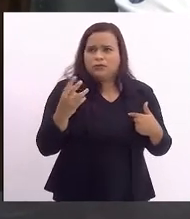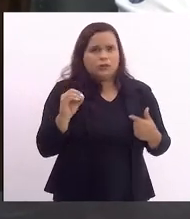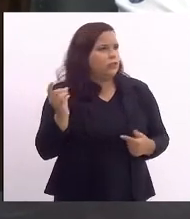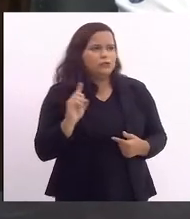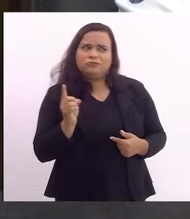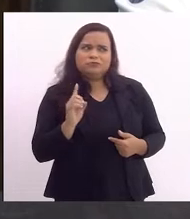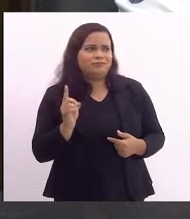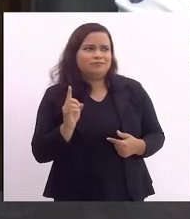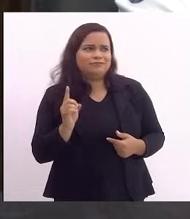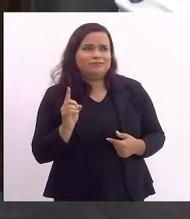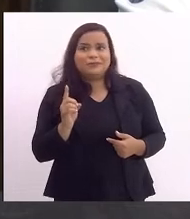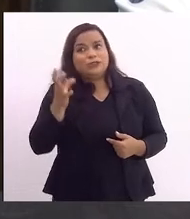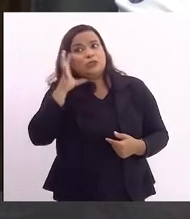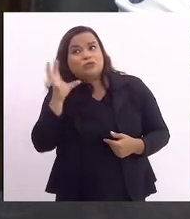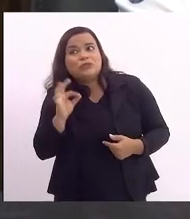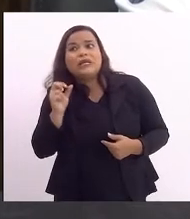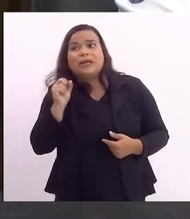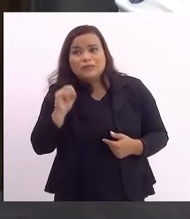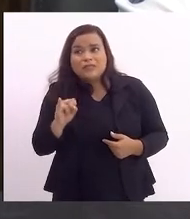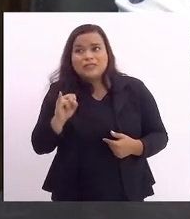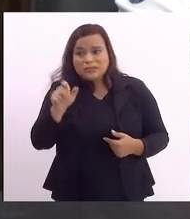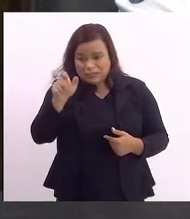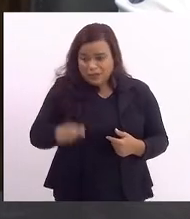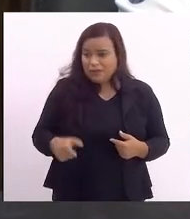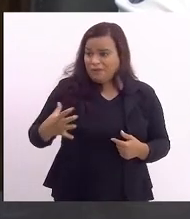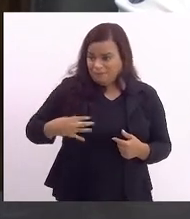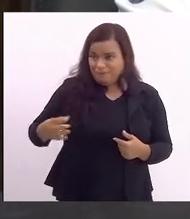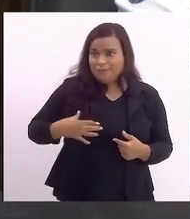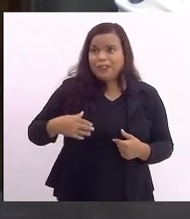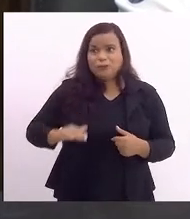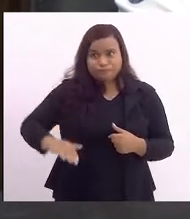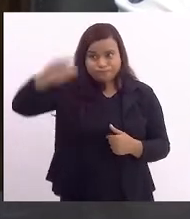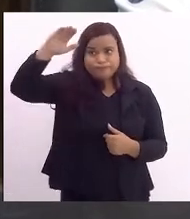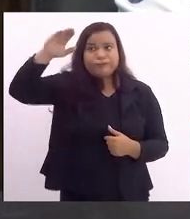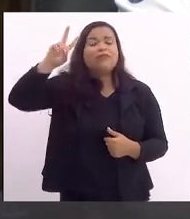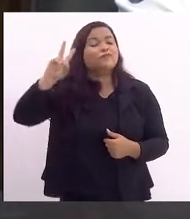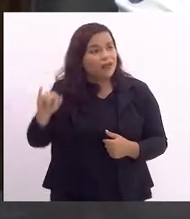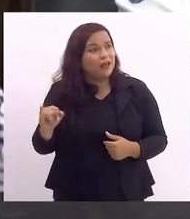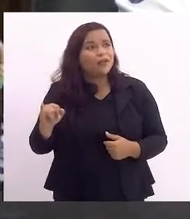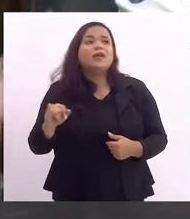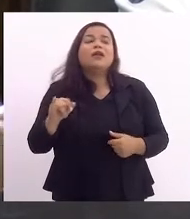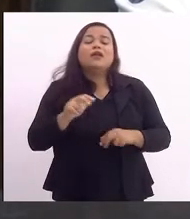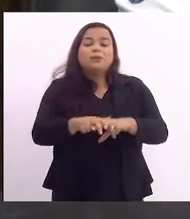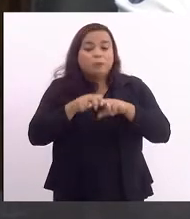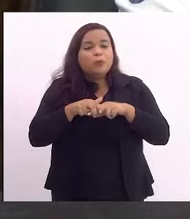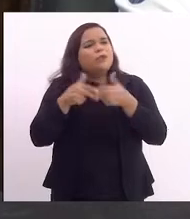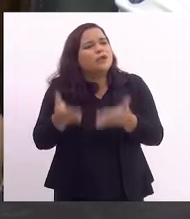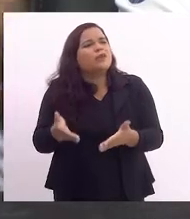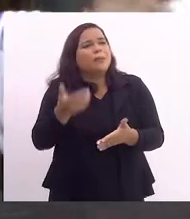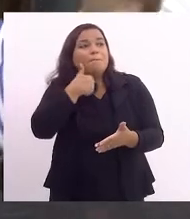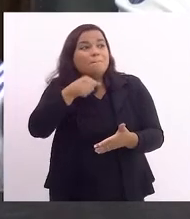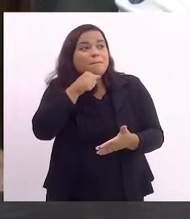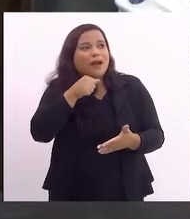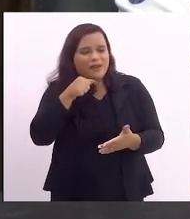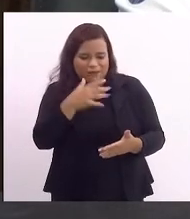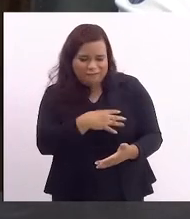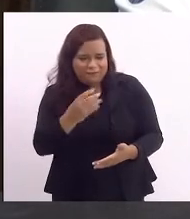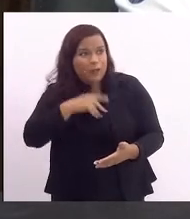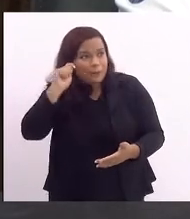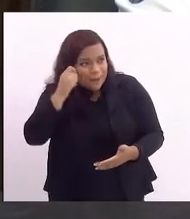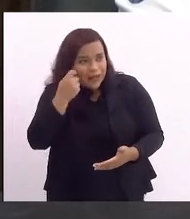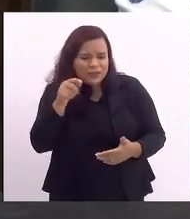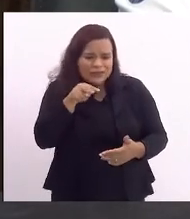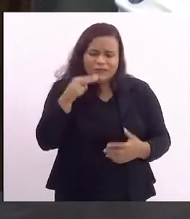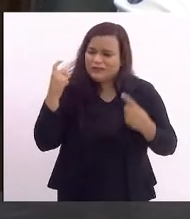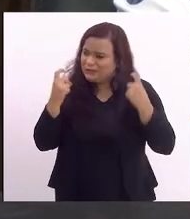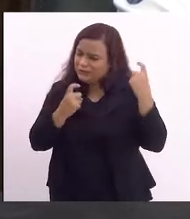Não sabemos se vai chegar, porque é sobre isso. Mulheres, mães pretas crescem, né? Crescemos como mães, nossos filhos crescem com a gente, e